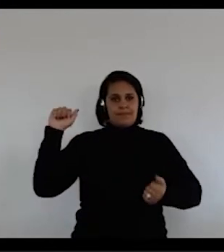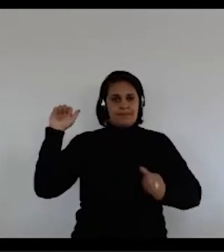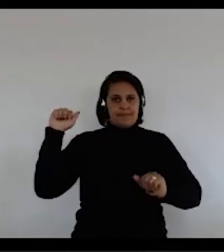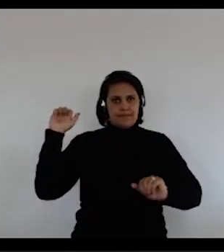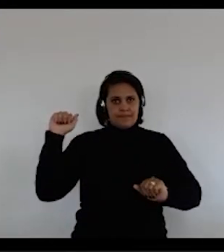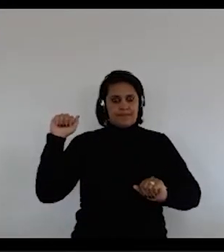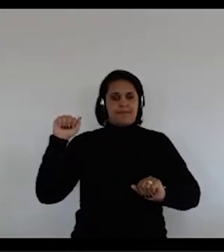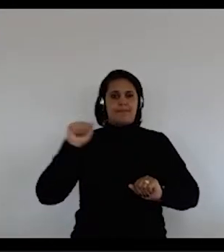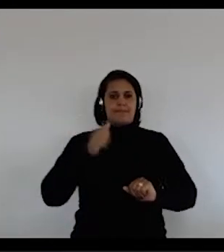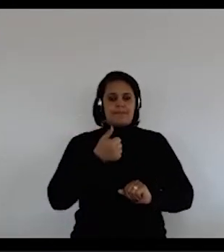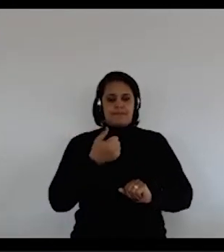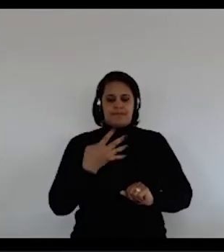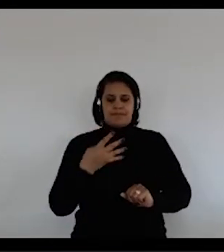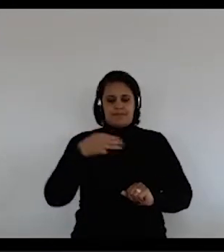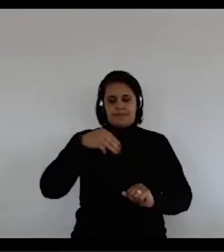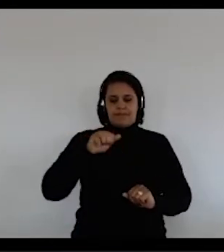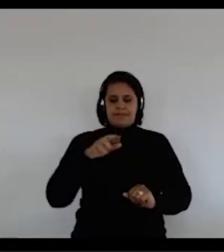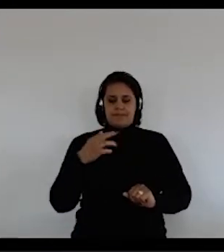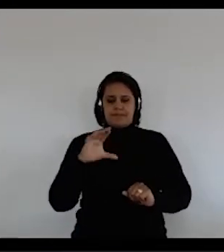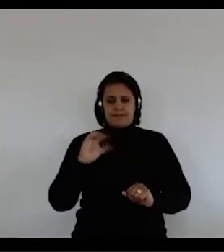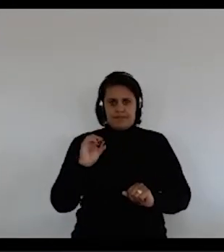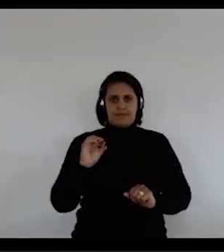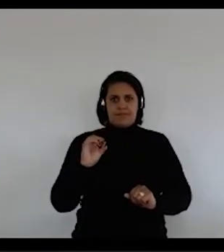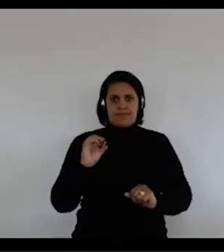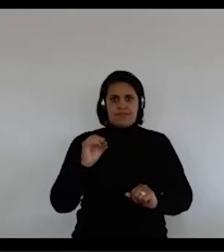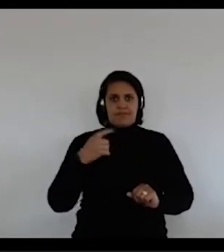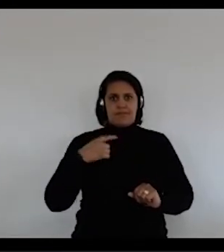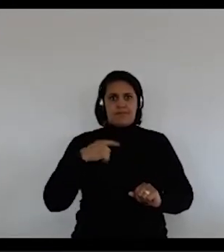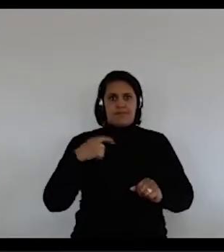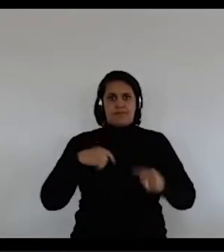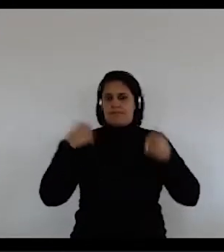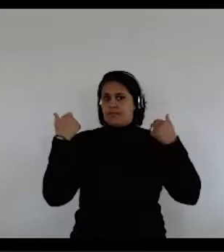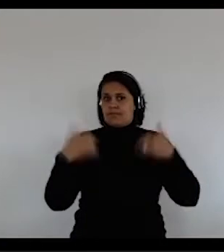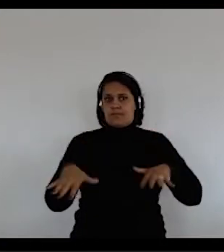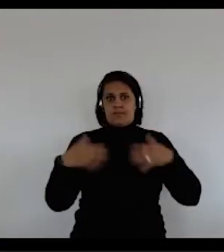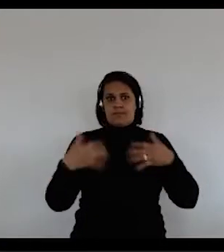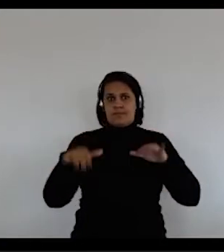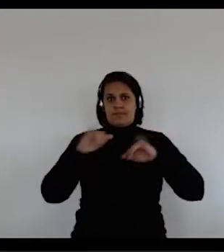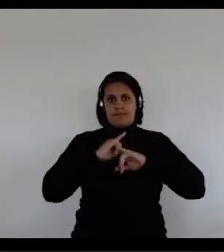o estado constitucional de alarma,